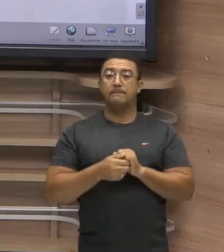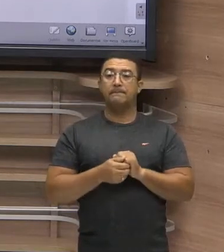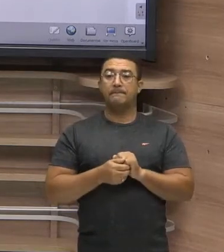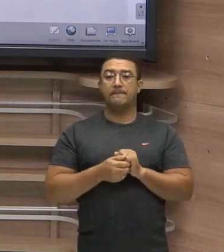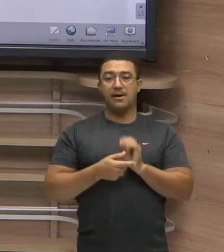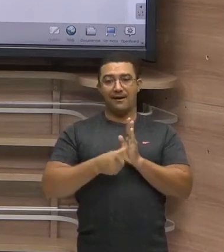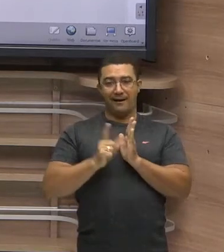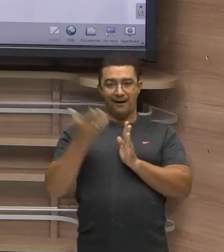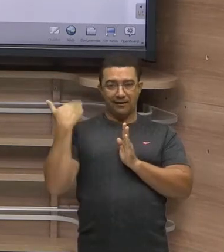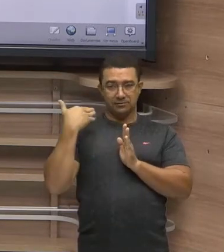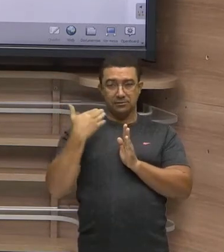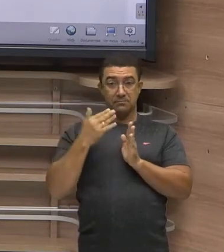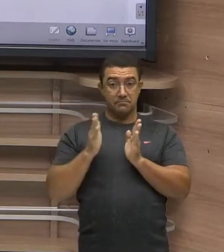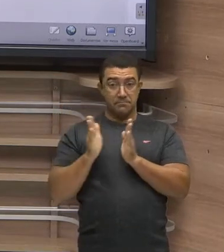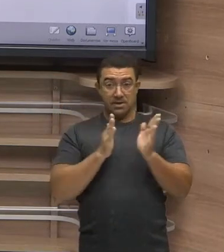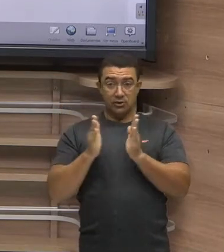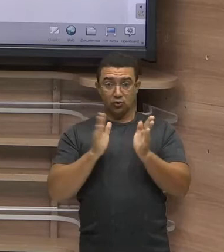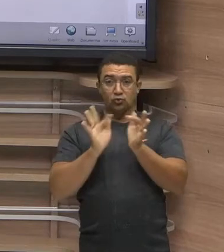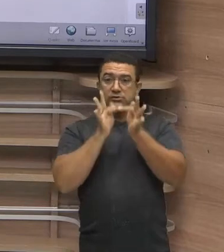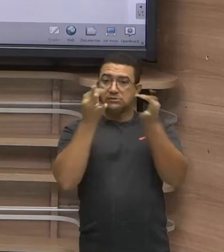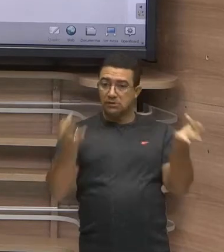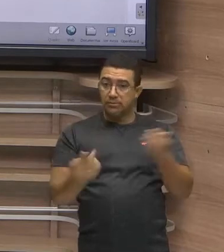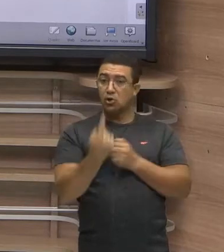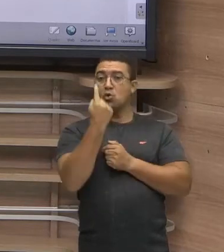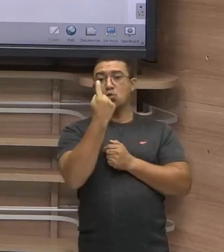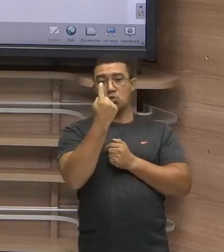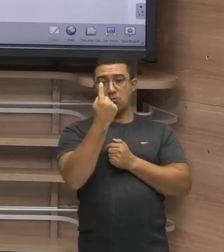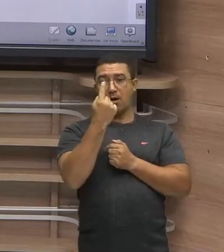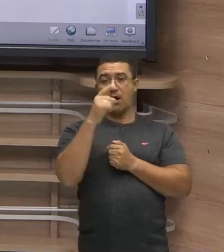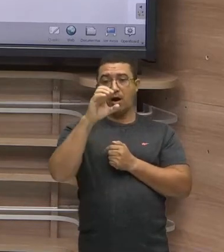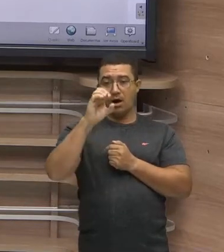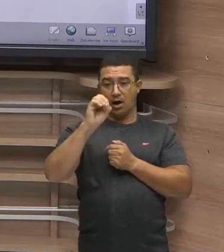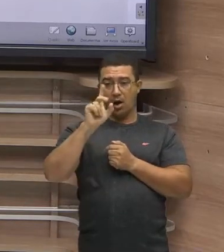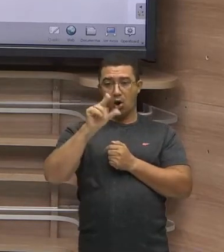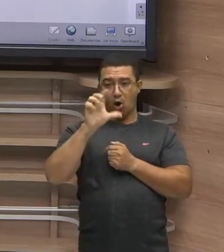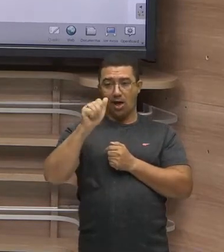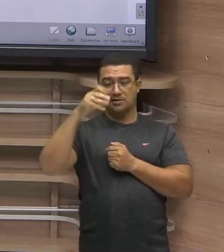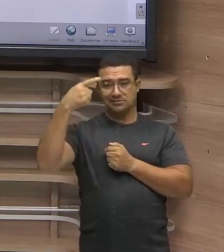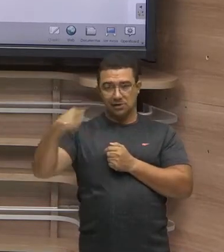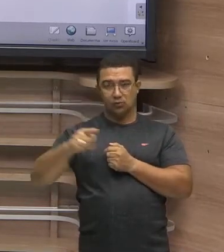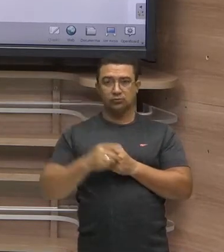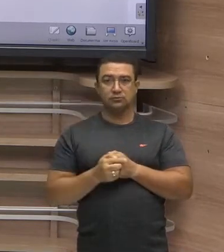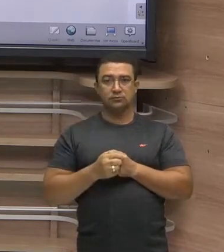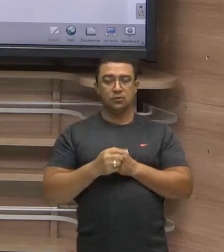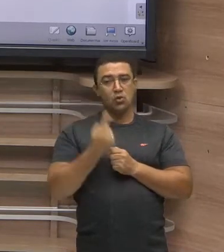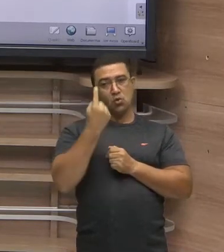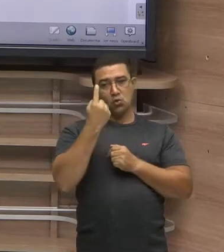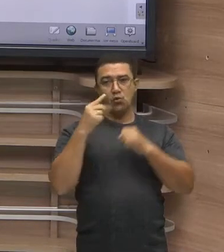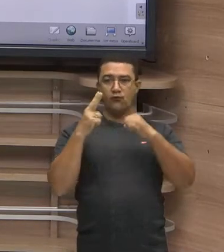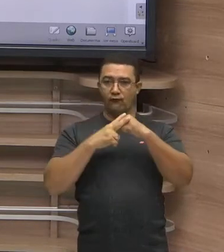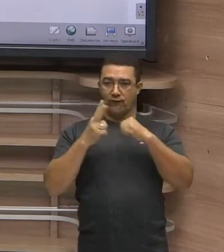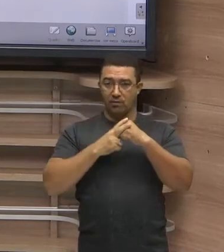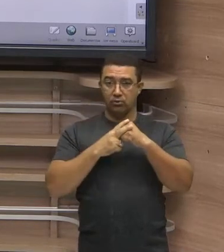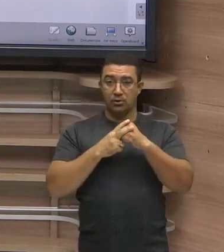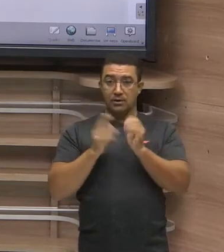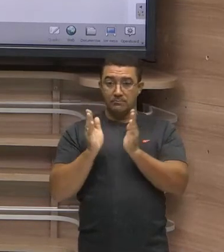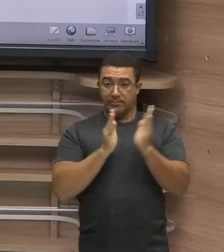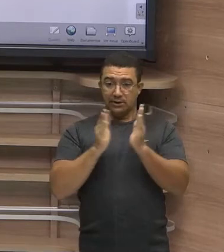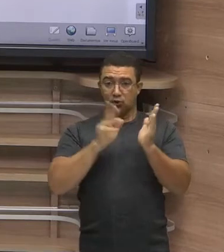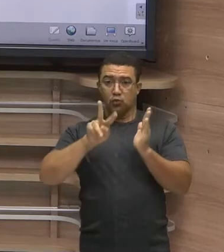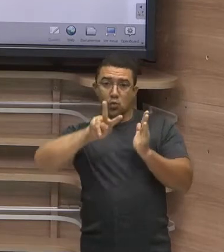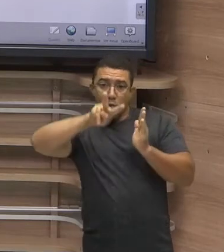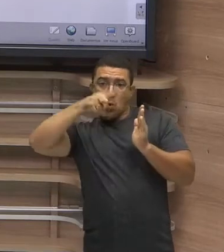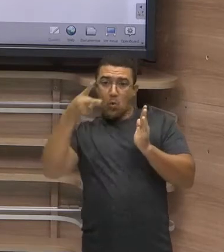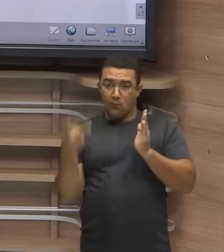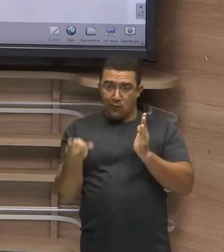ele é formado por uma oração. O período composto, como o nome já diz, ele é composto por mais de uma oração.